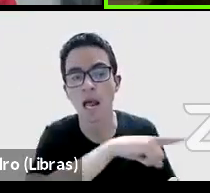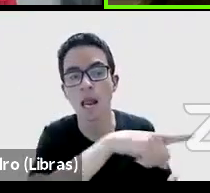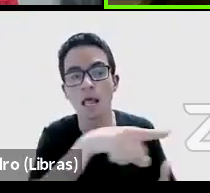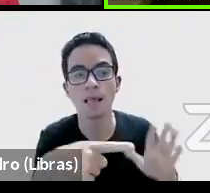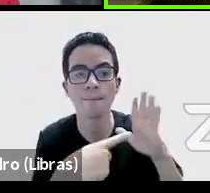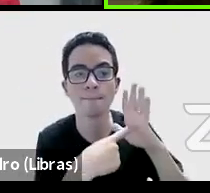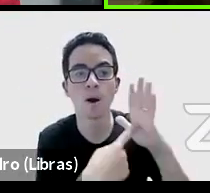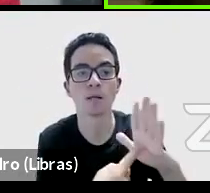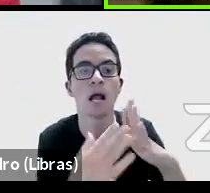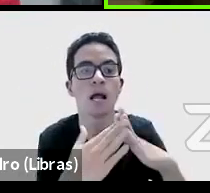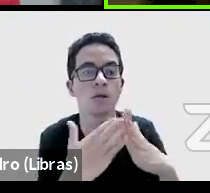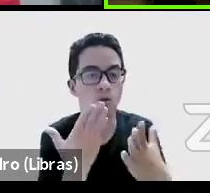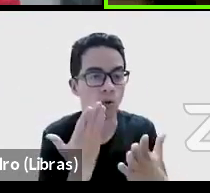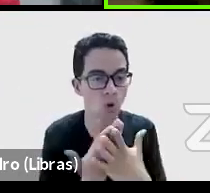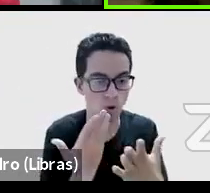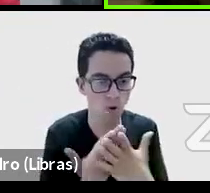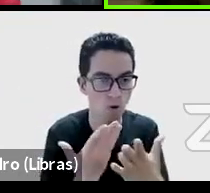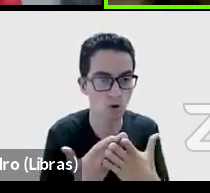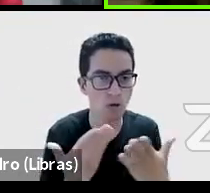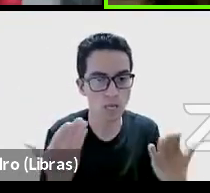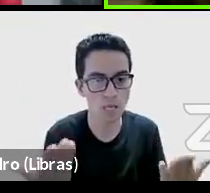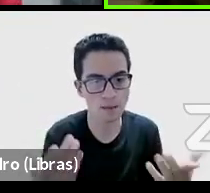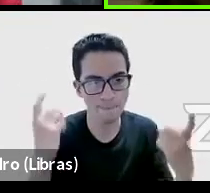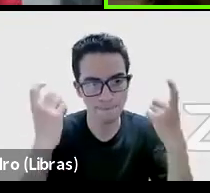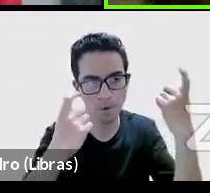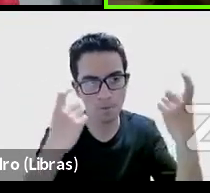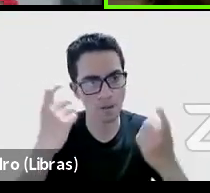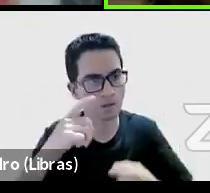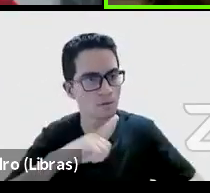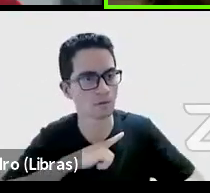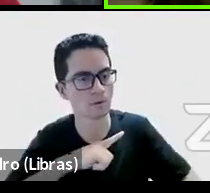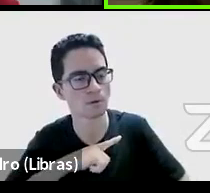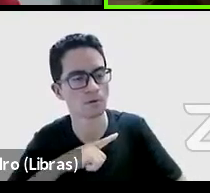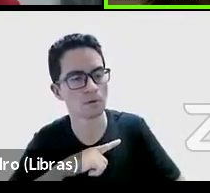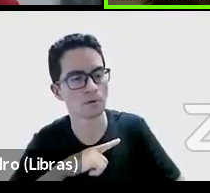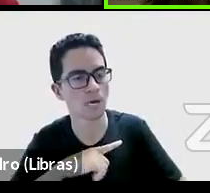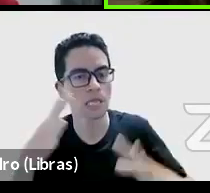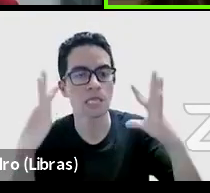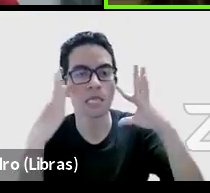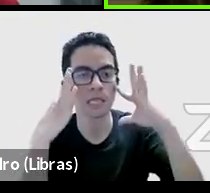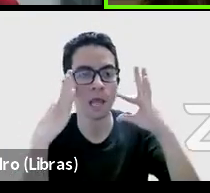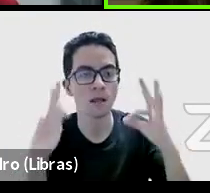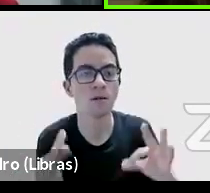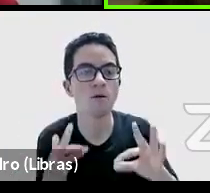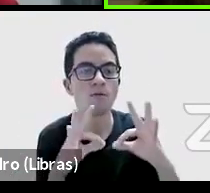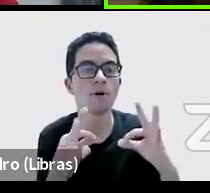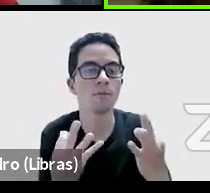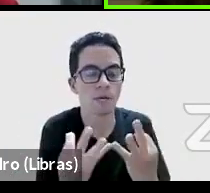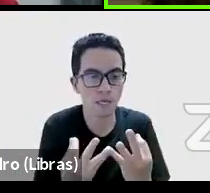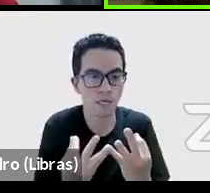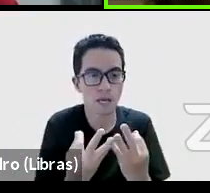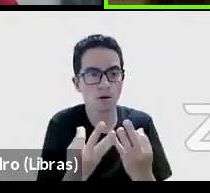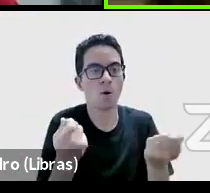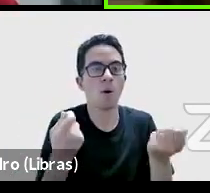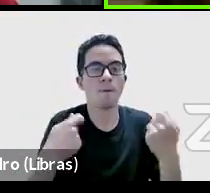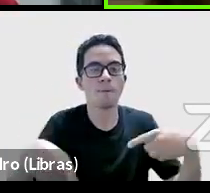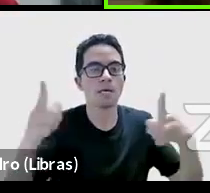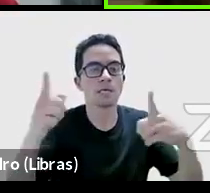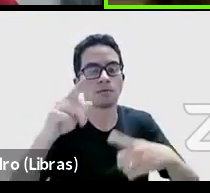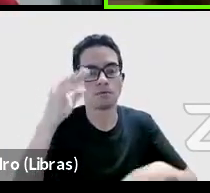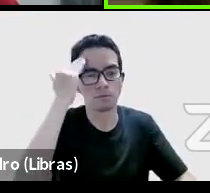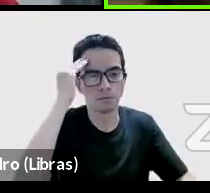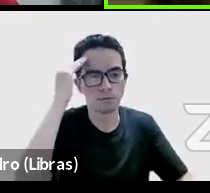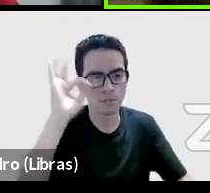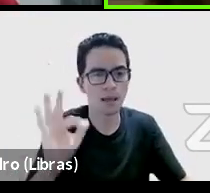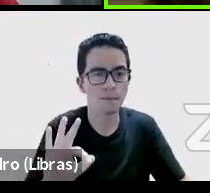escola e já mostrar toda essa preocupação de atenção às famílias que não dominam e que não compreendem a